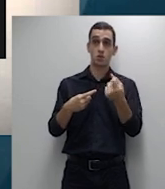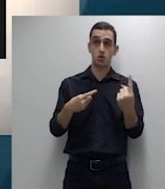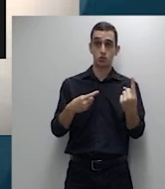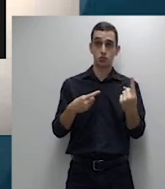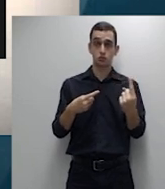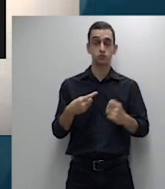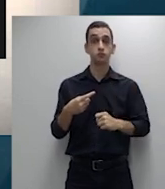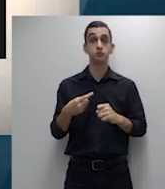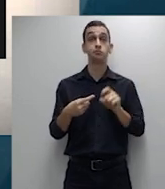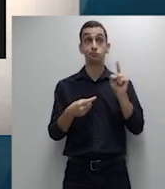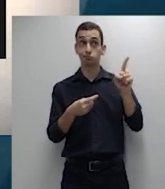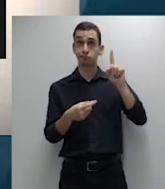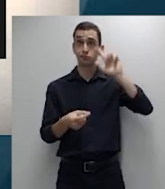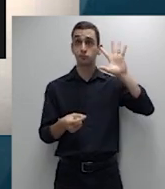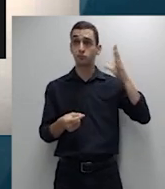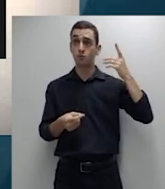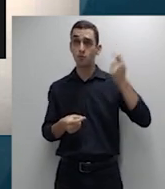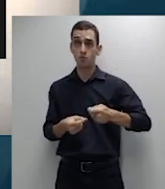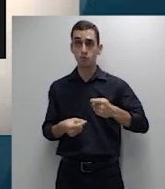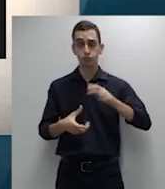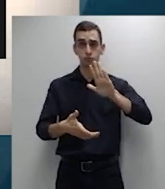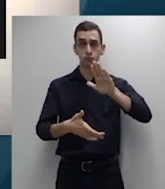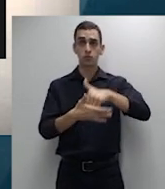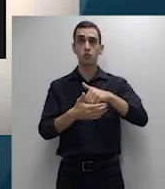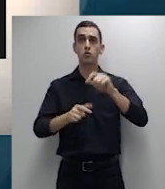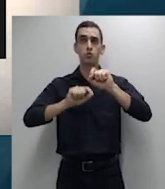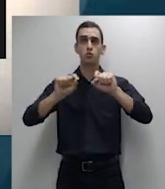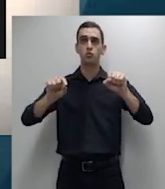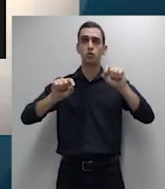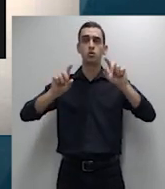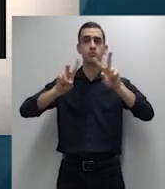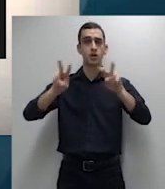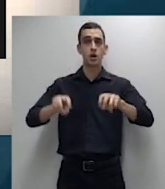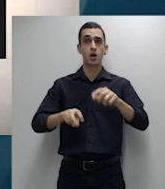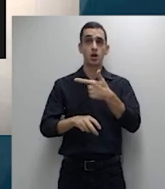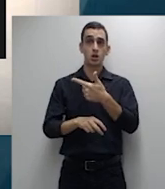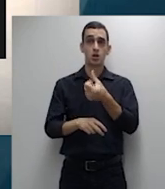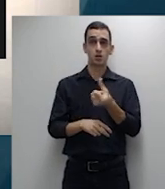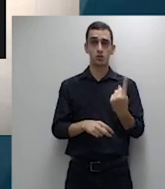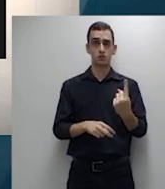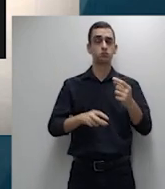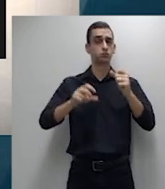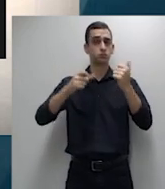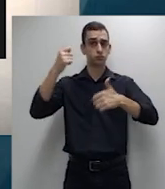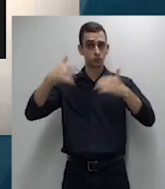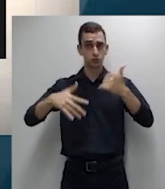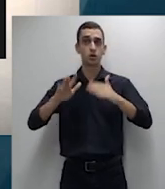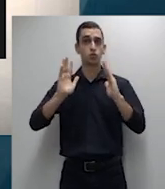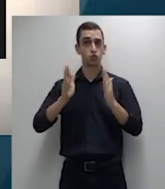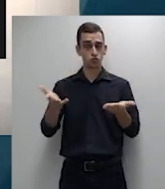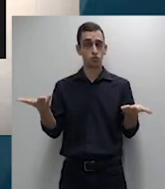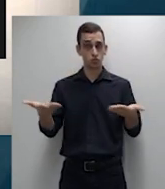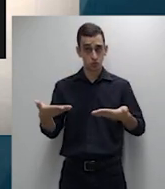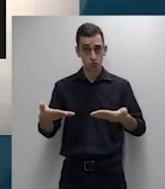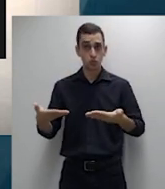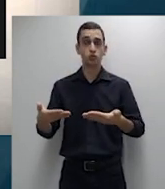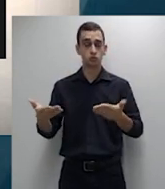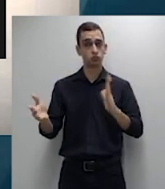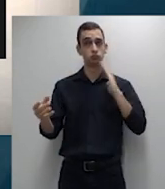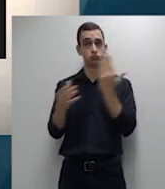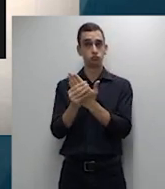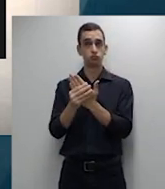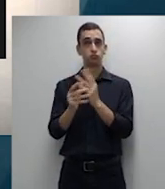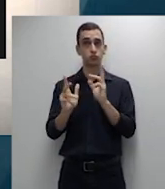dele ele identifica que o tema Dois veio um é pertinente ao caso e determina o retorno